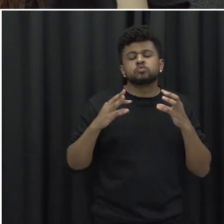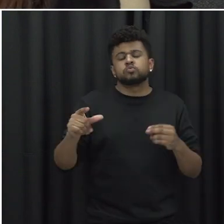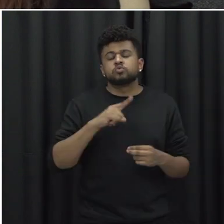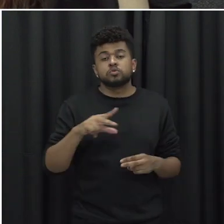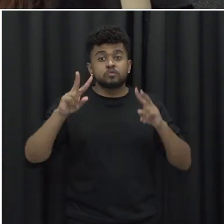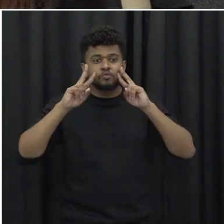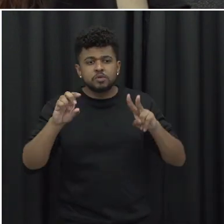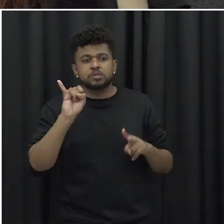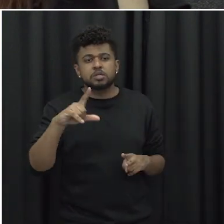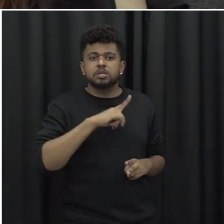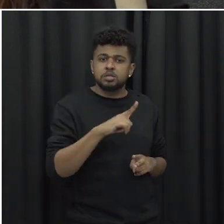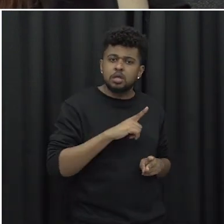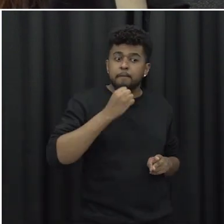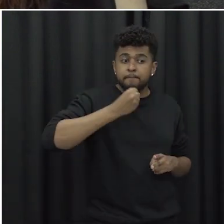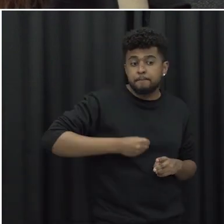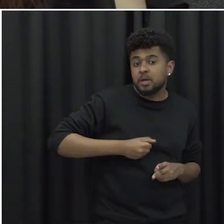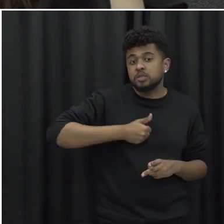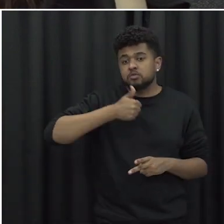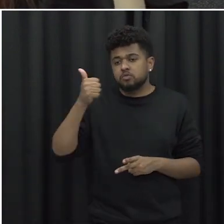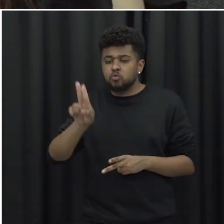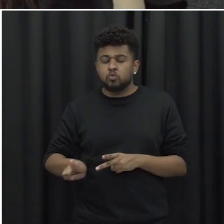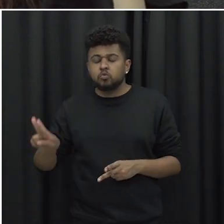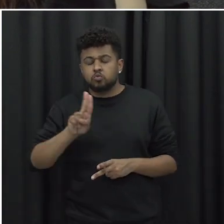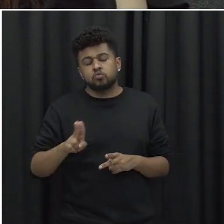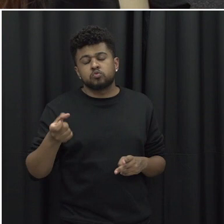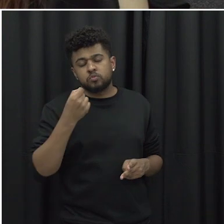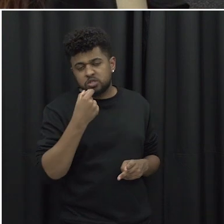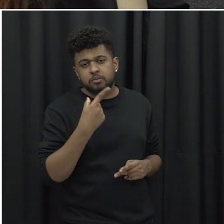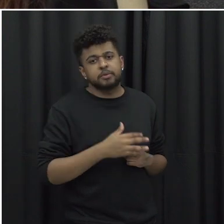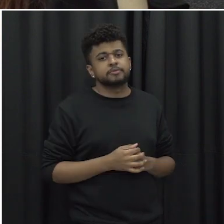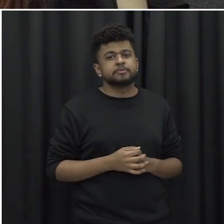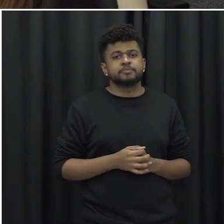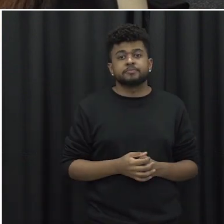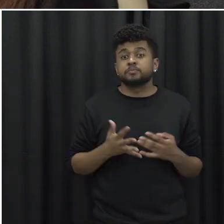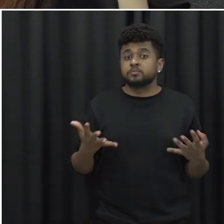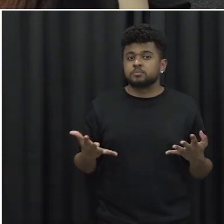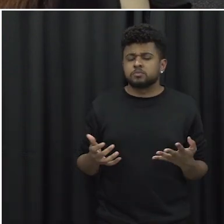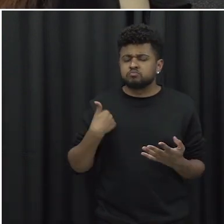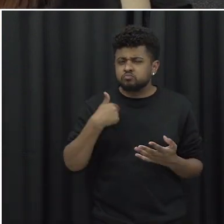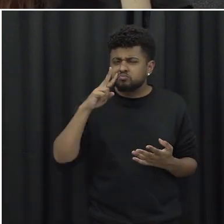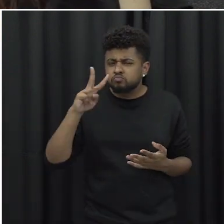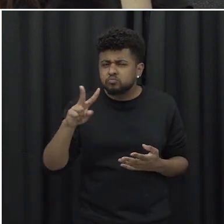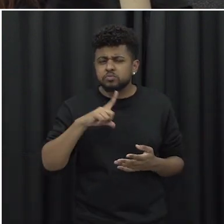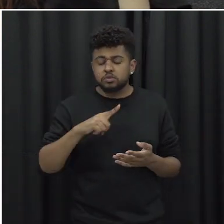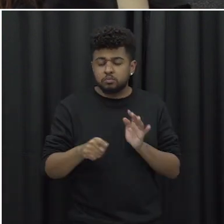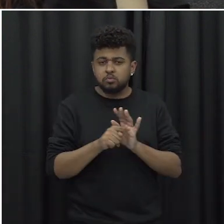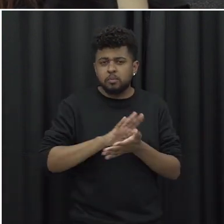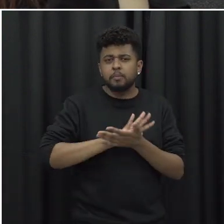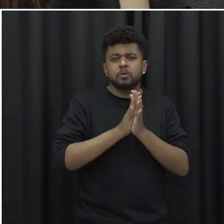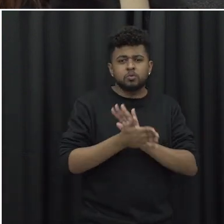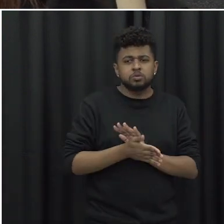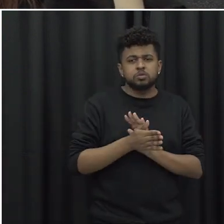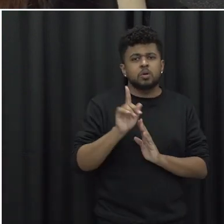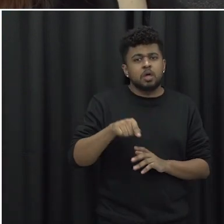tinha realmente algum benefício com o uso da medicação. Então, o que a gente vê com relação ao preconceito é quem não tem